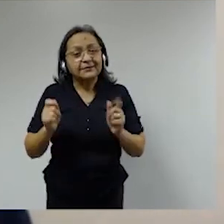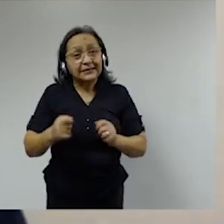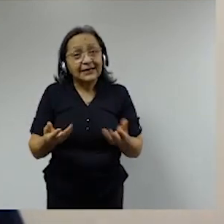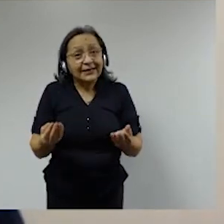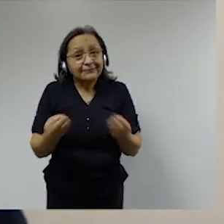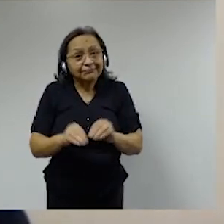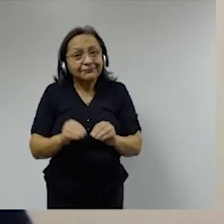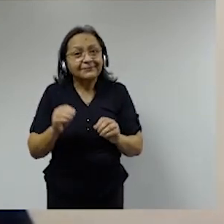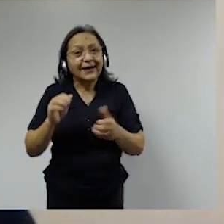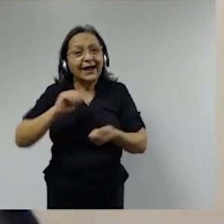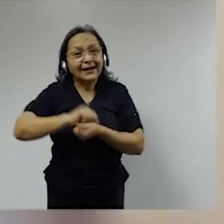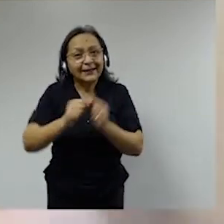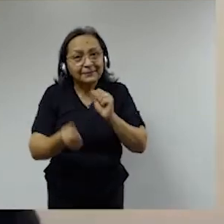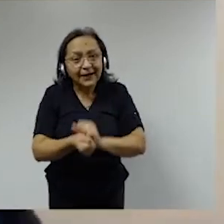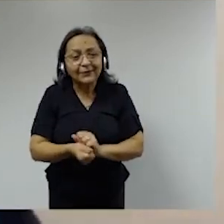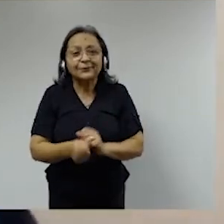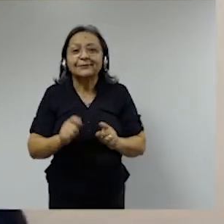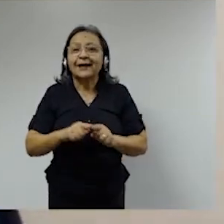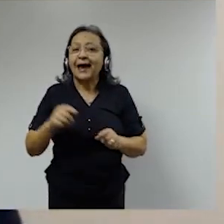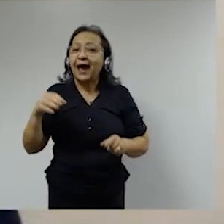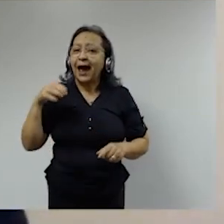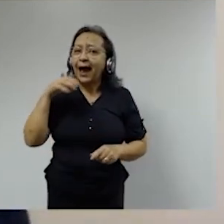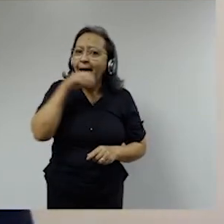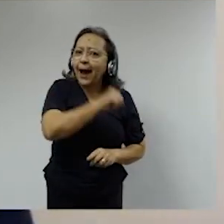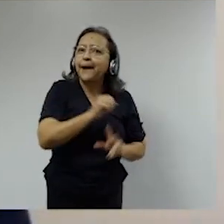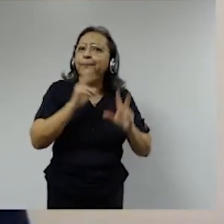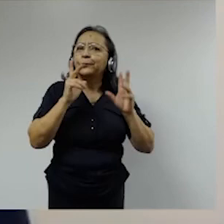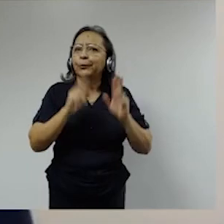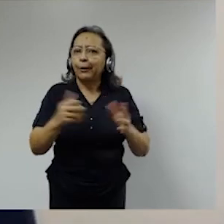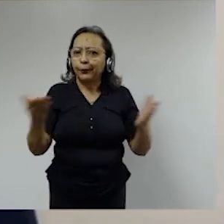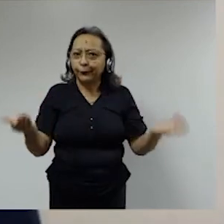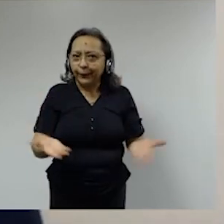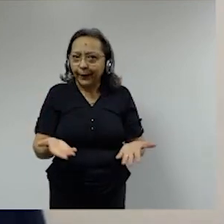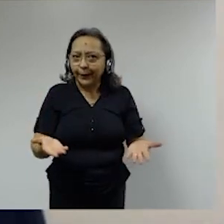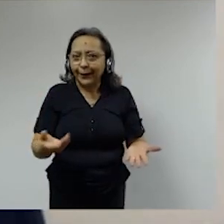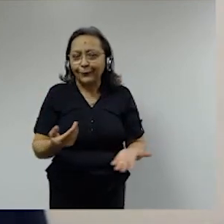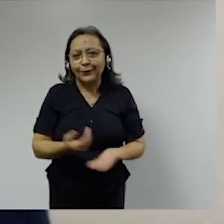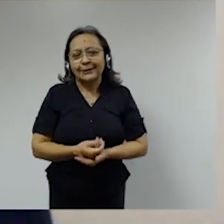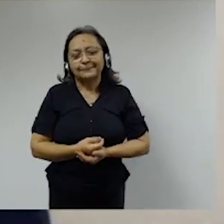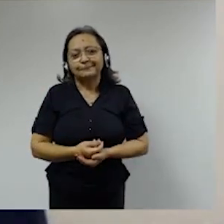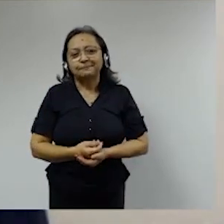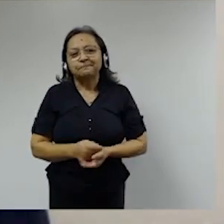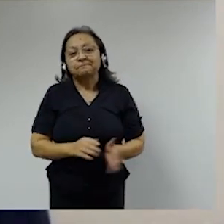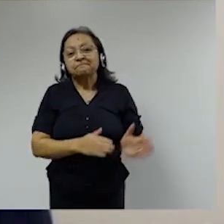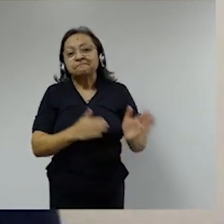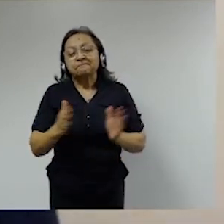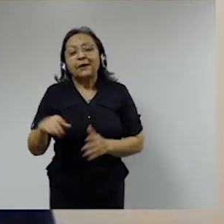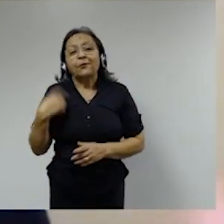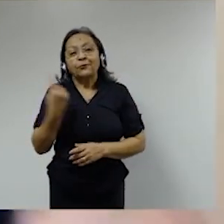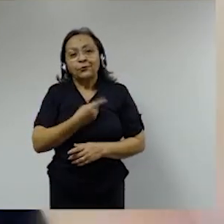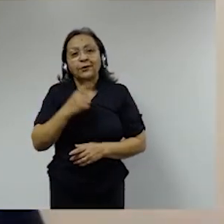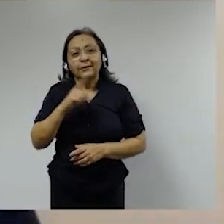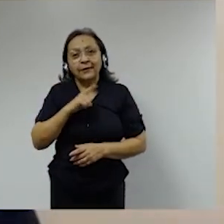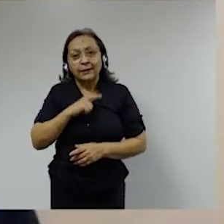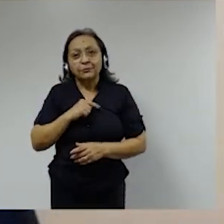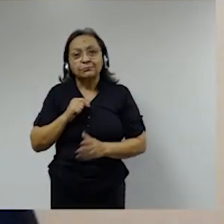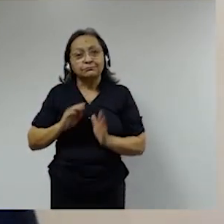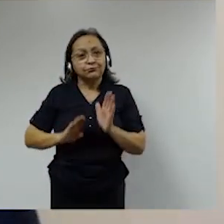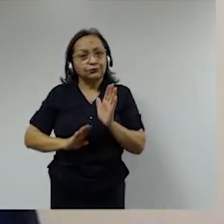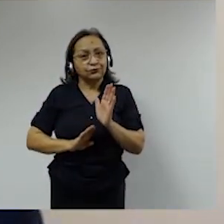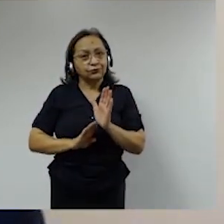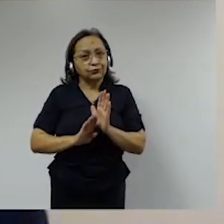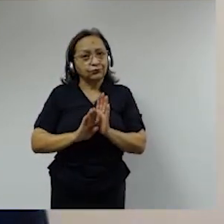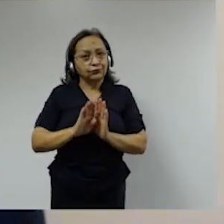ou implementado na velocidade e na proporção que imaginamos que vai acontecer. Então, nós temos um avanço na